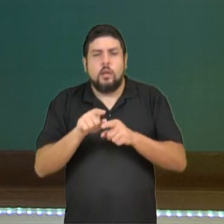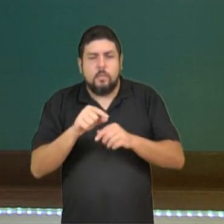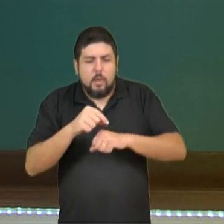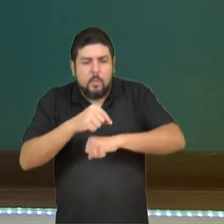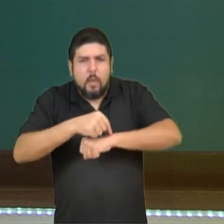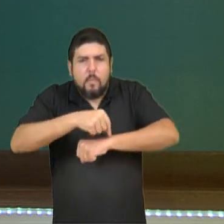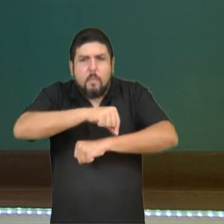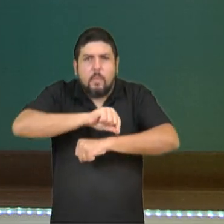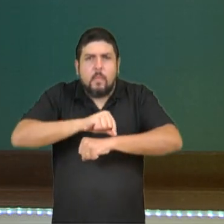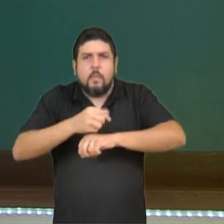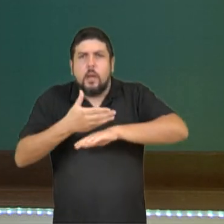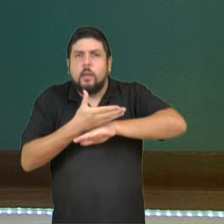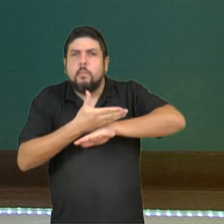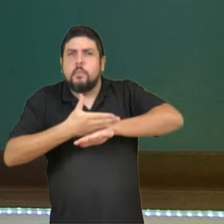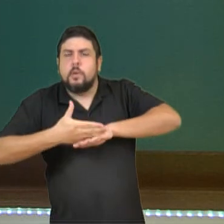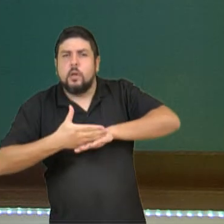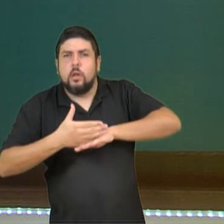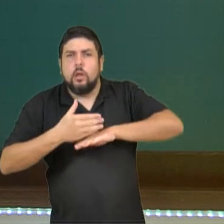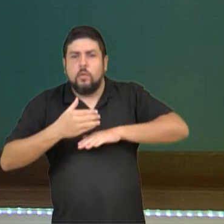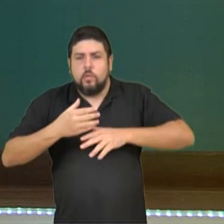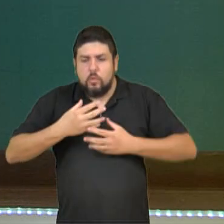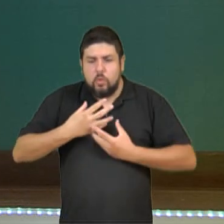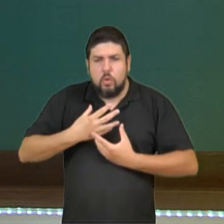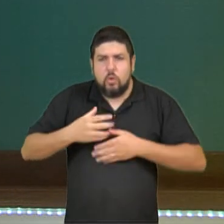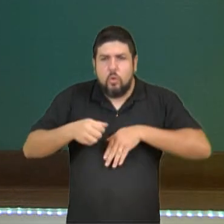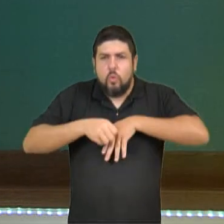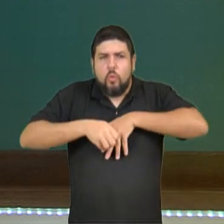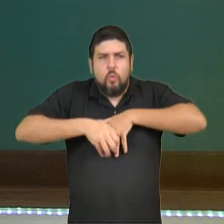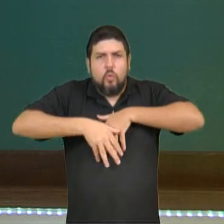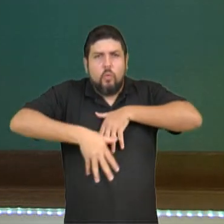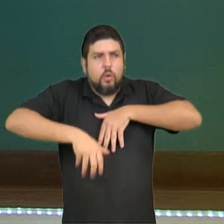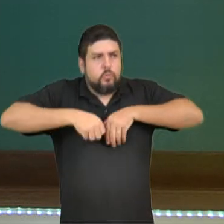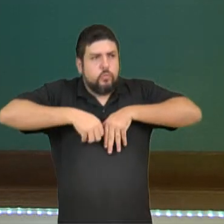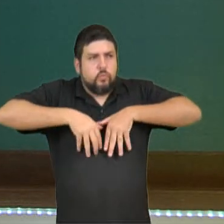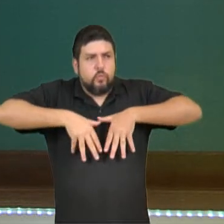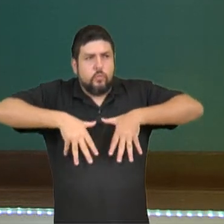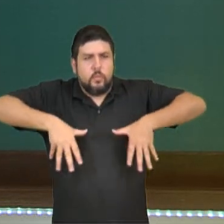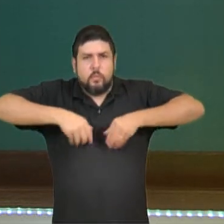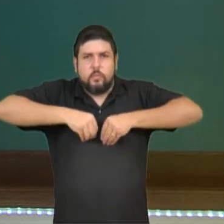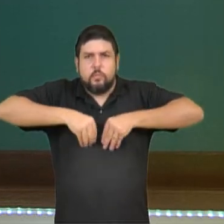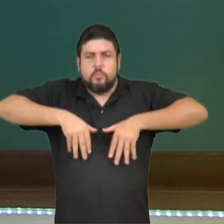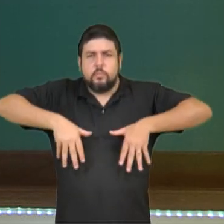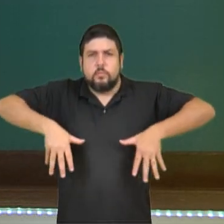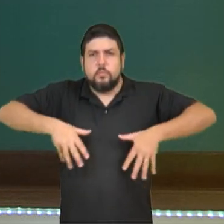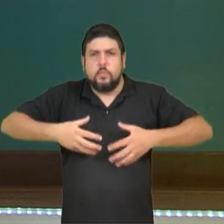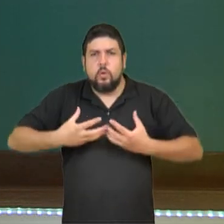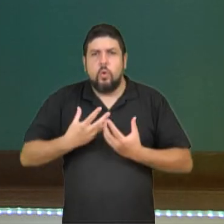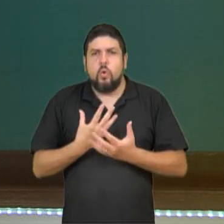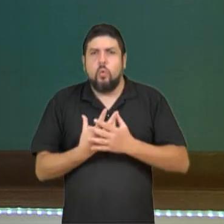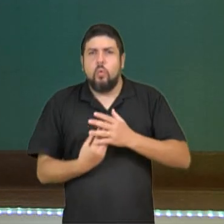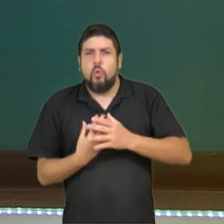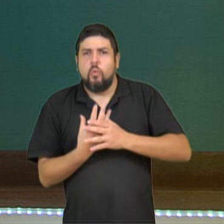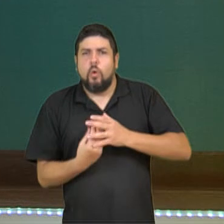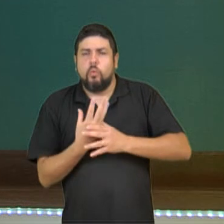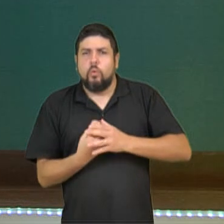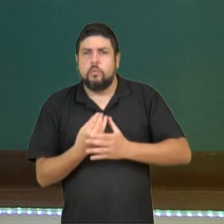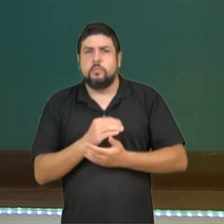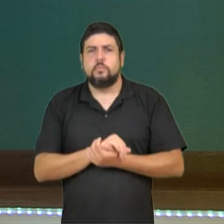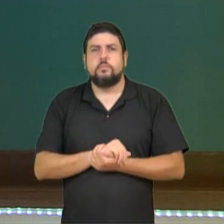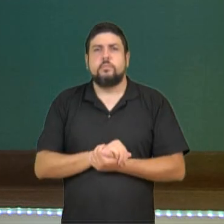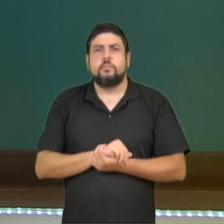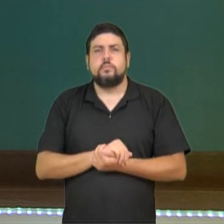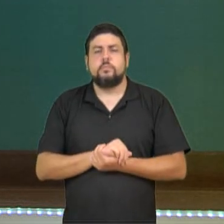brancos, vai sendo drenada para os vasos linfáticos. Antes da